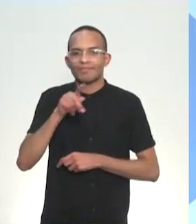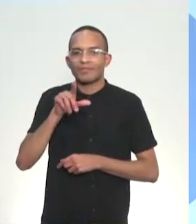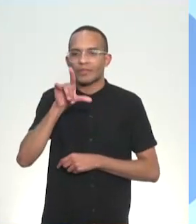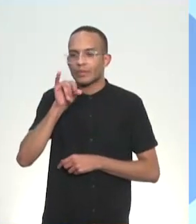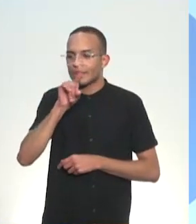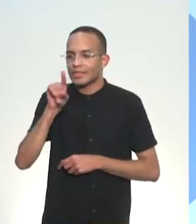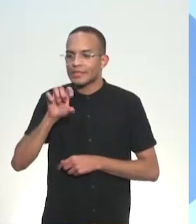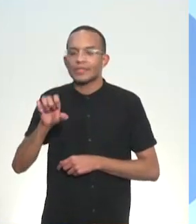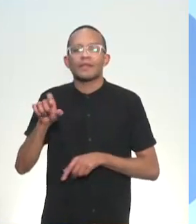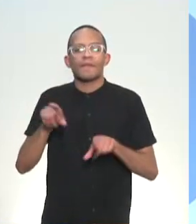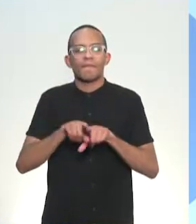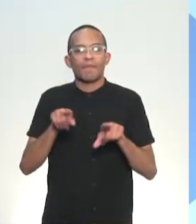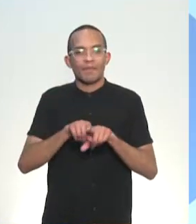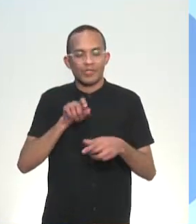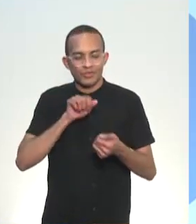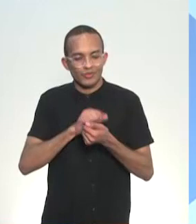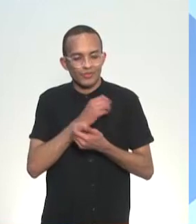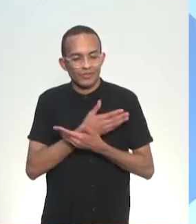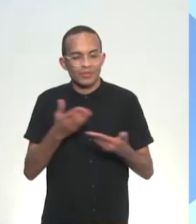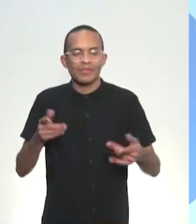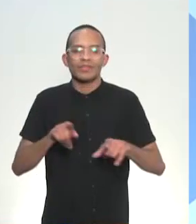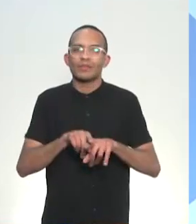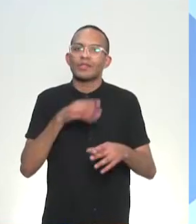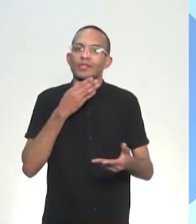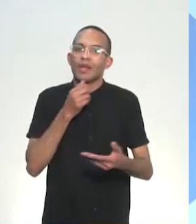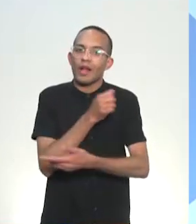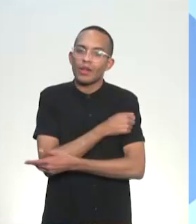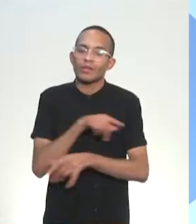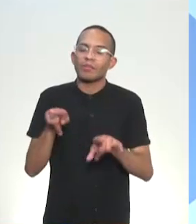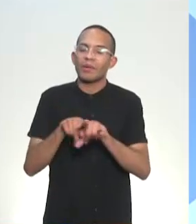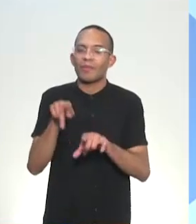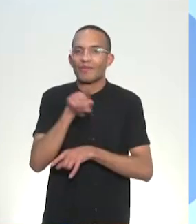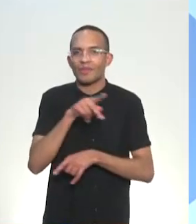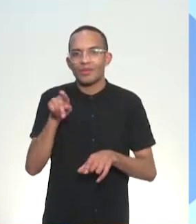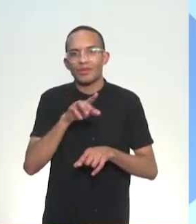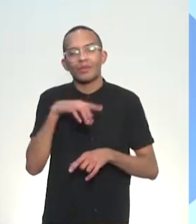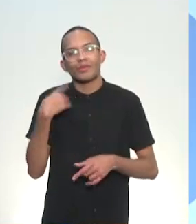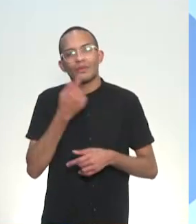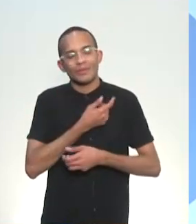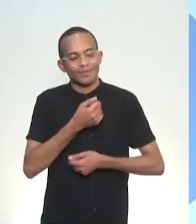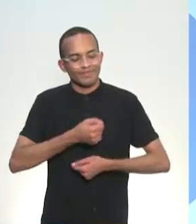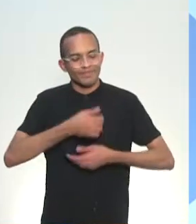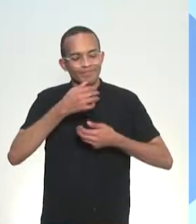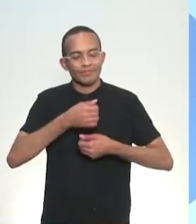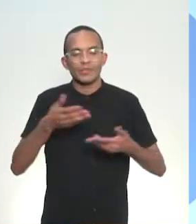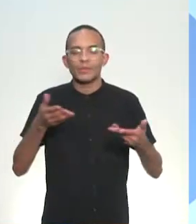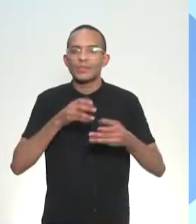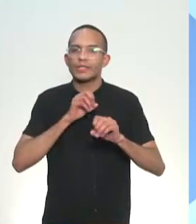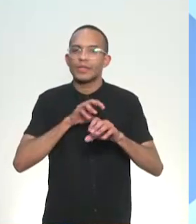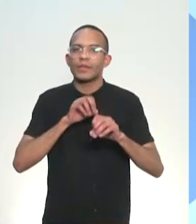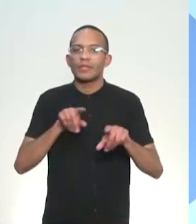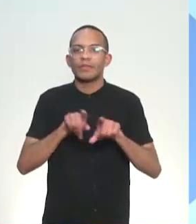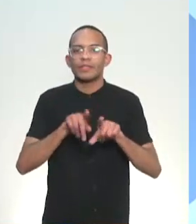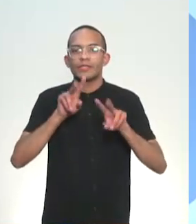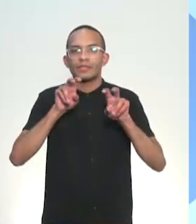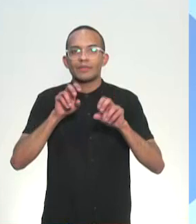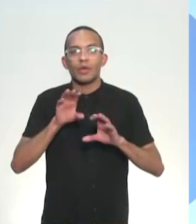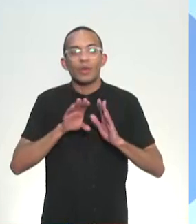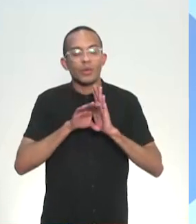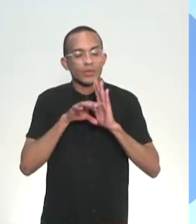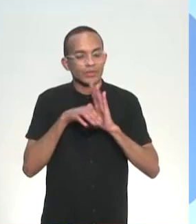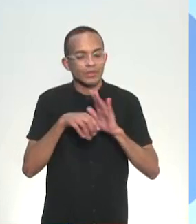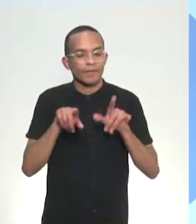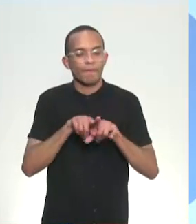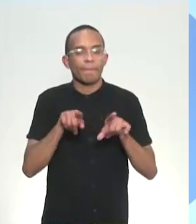Luíse Coutinho e estarei junto com vocês, estudantes e professores, no nosso chat para essa aula que será sobre o